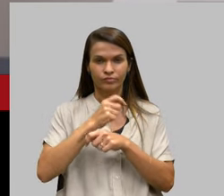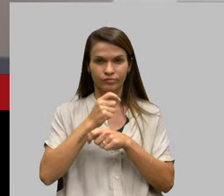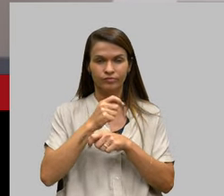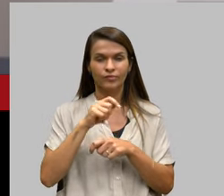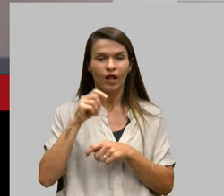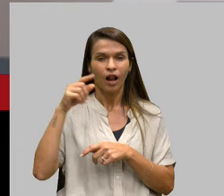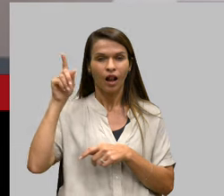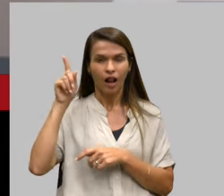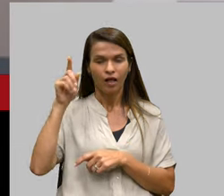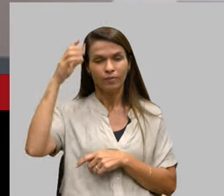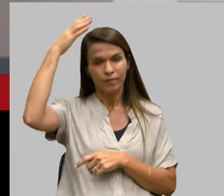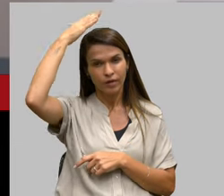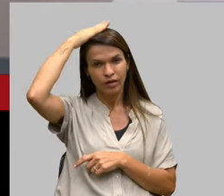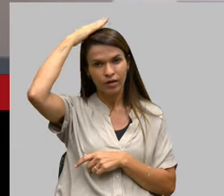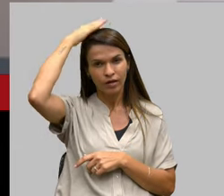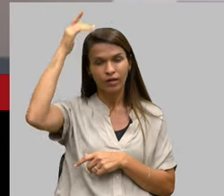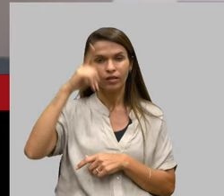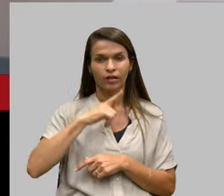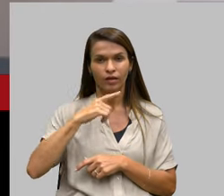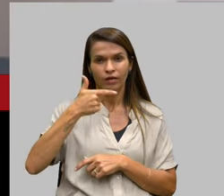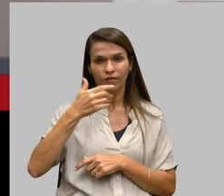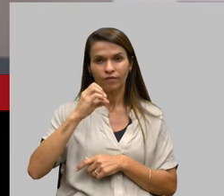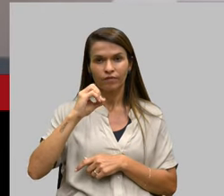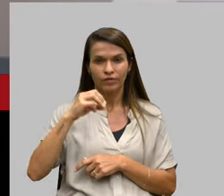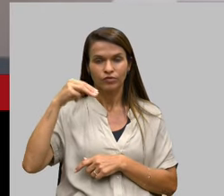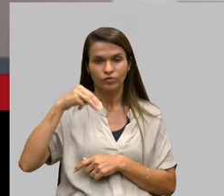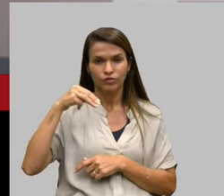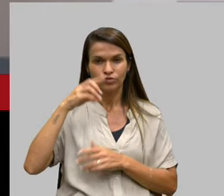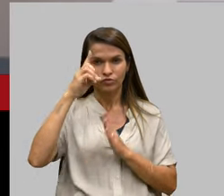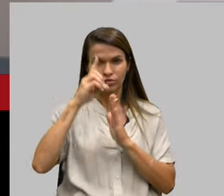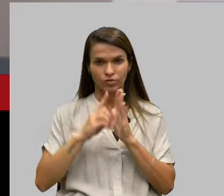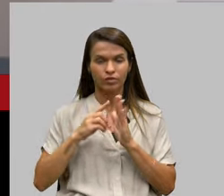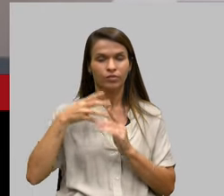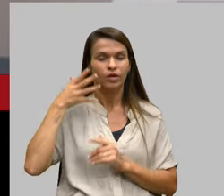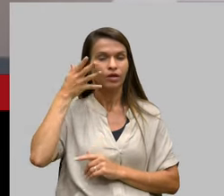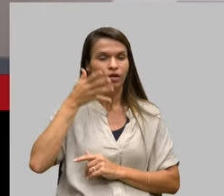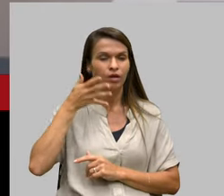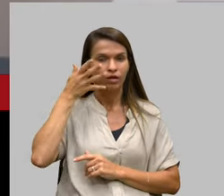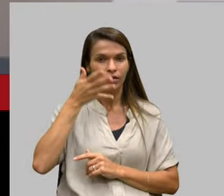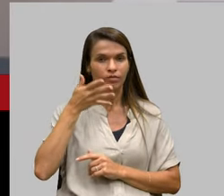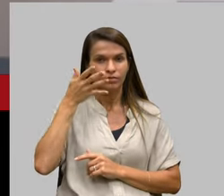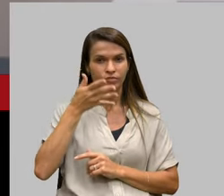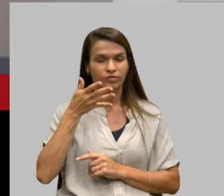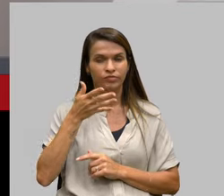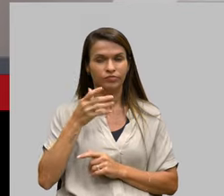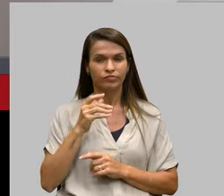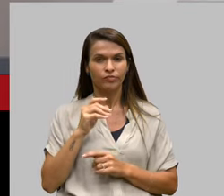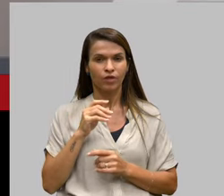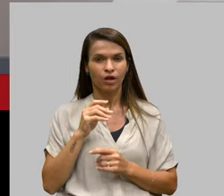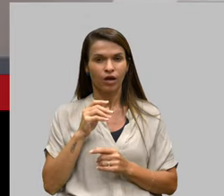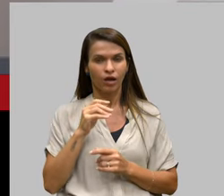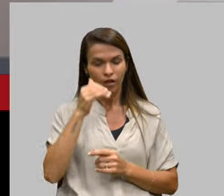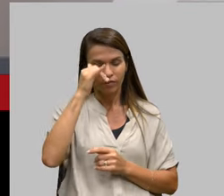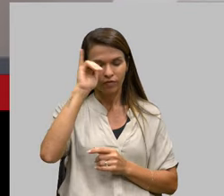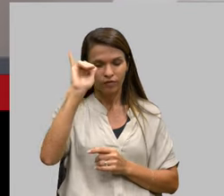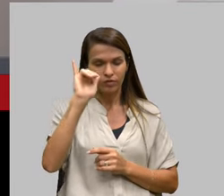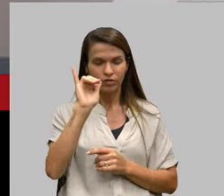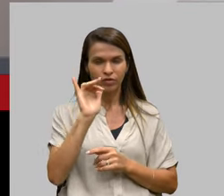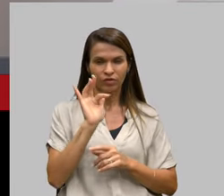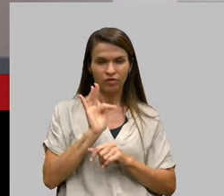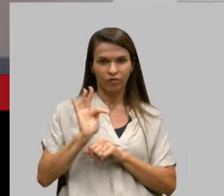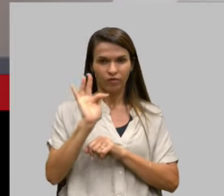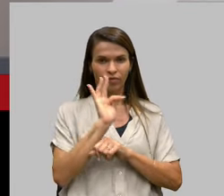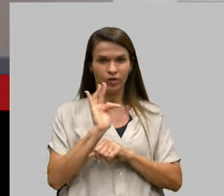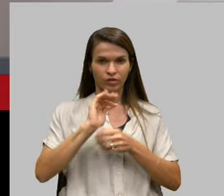disporá de 20 minutos para suas apresentações dispensada formalidade de saudações